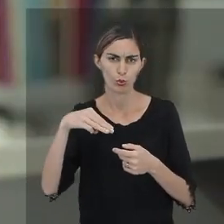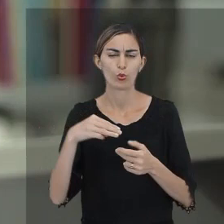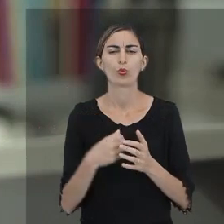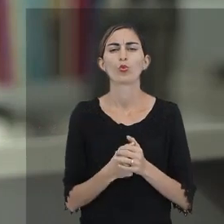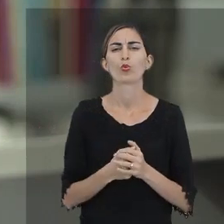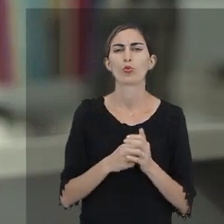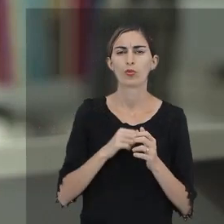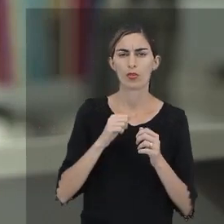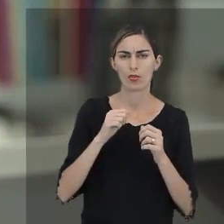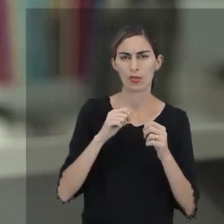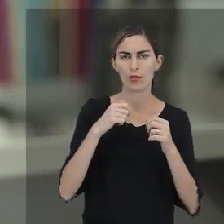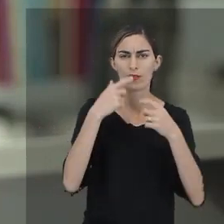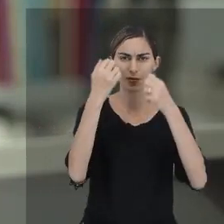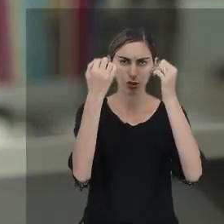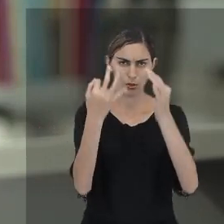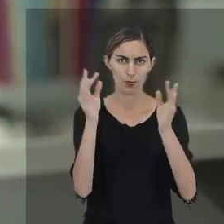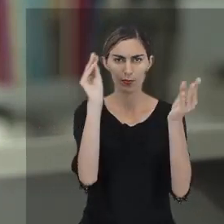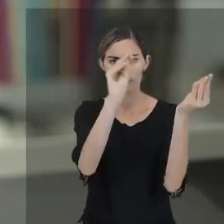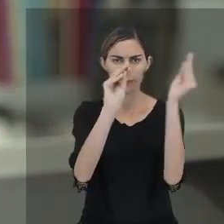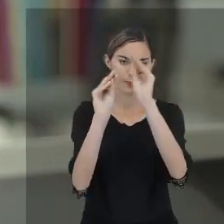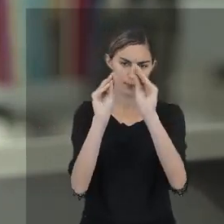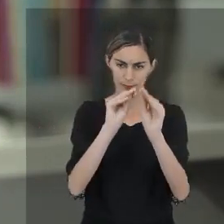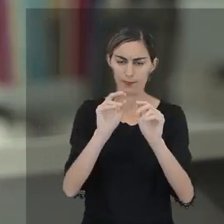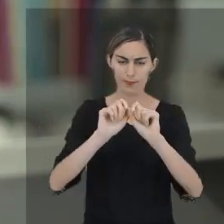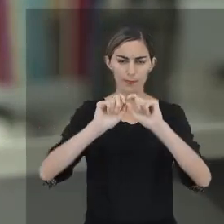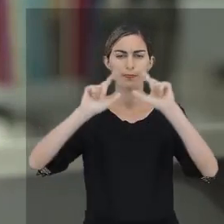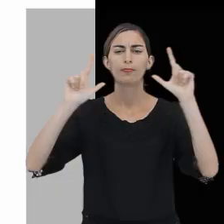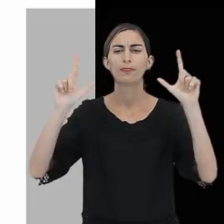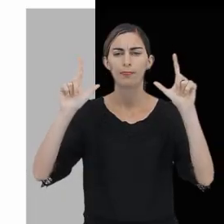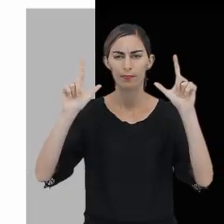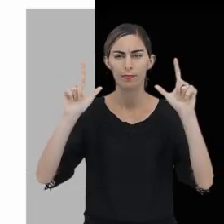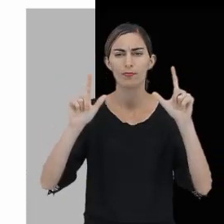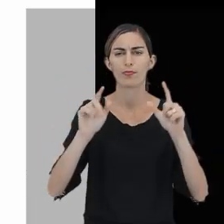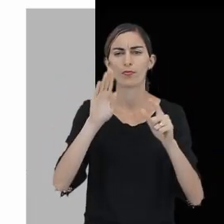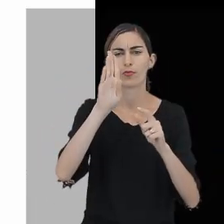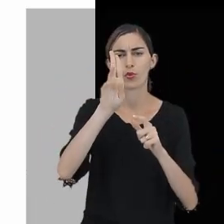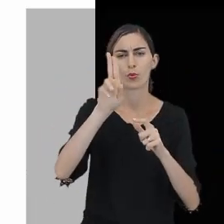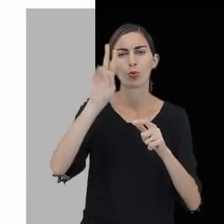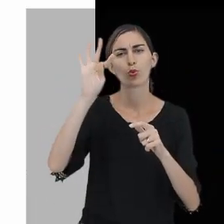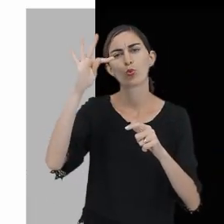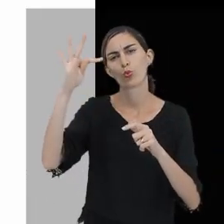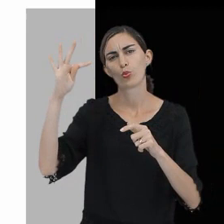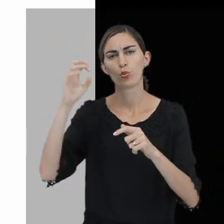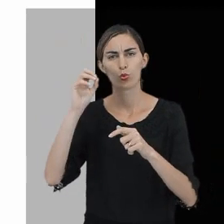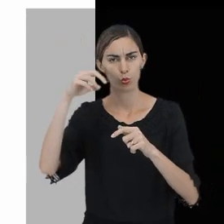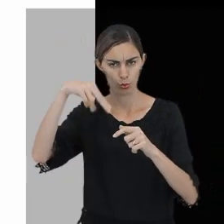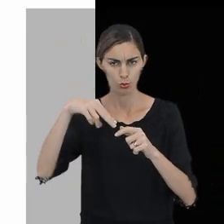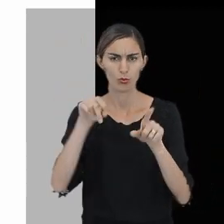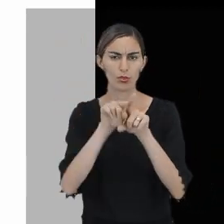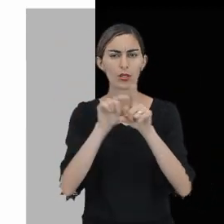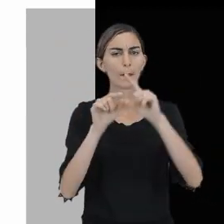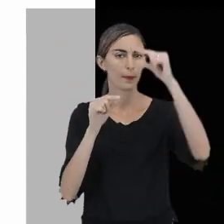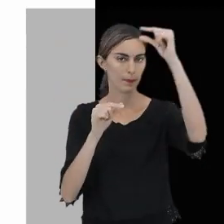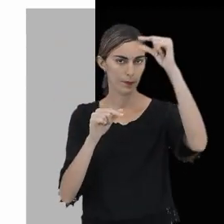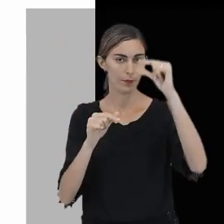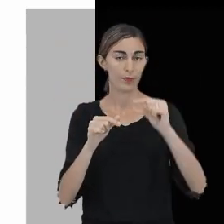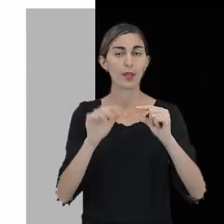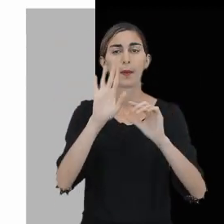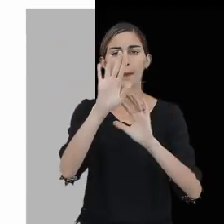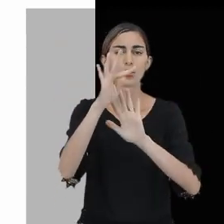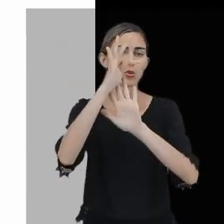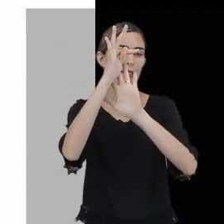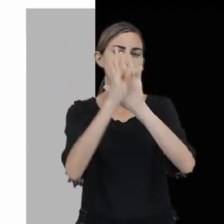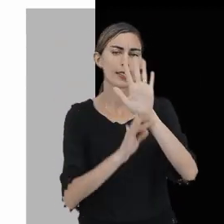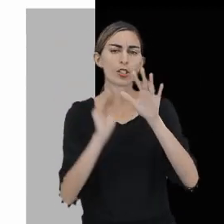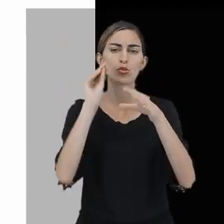nome já diz button em um botão que você vai colocar na tela e himeji button também um botão só que ao invés de um texto que